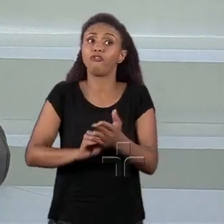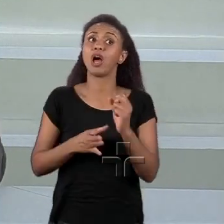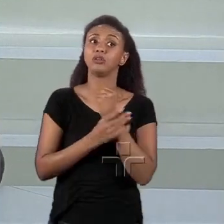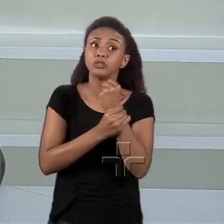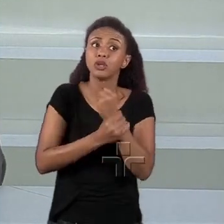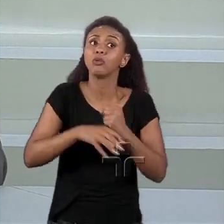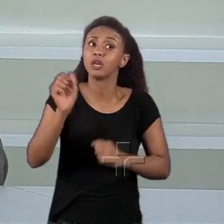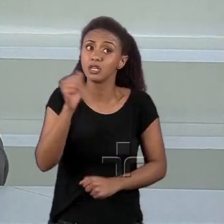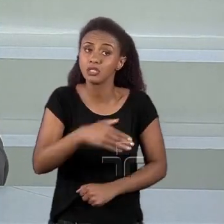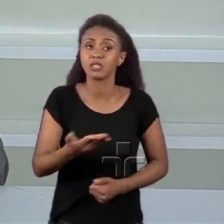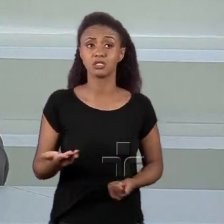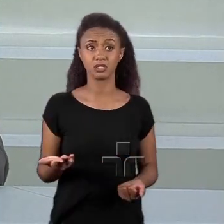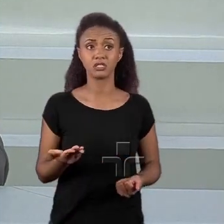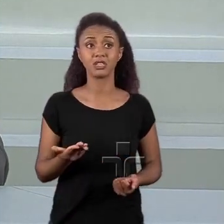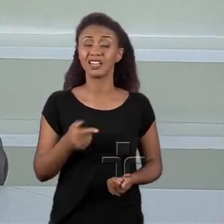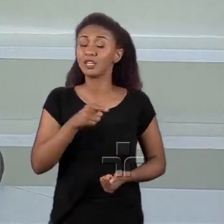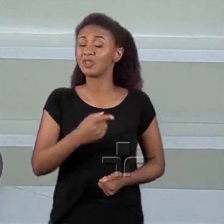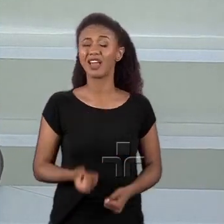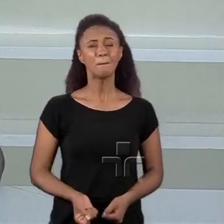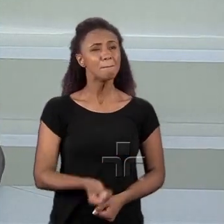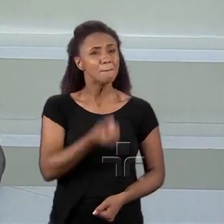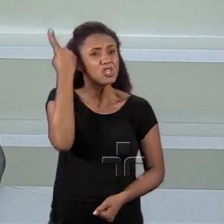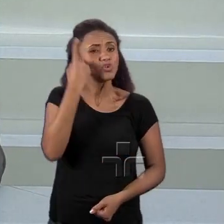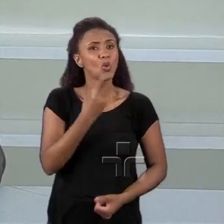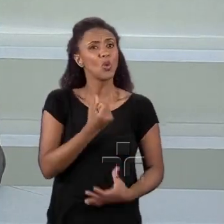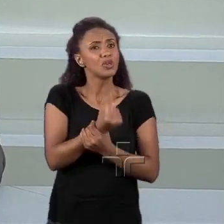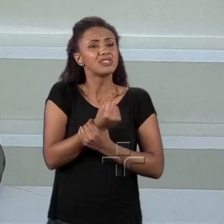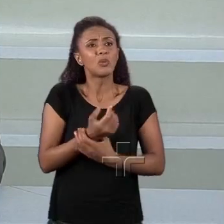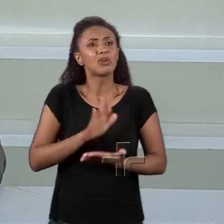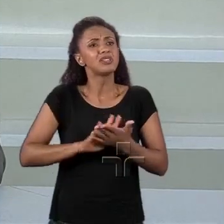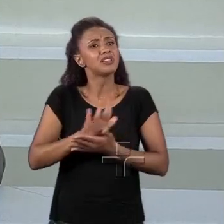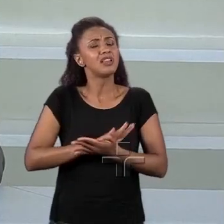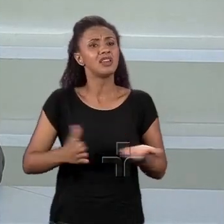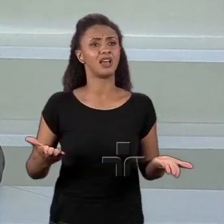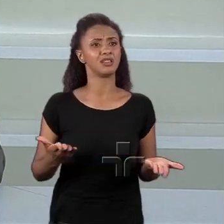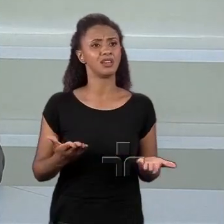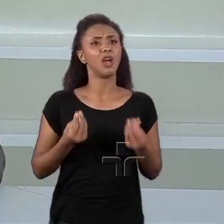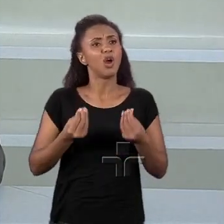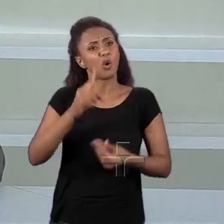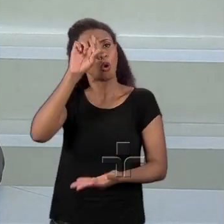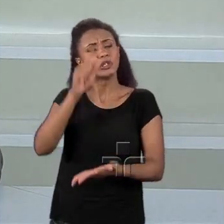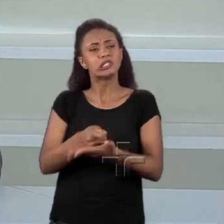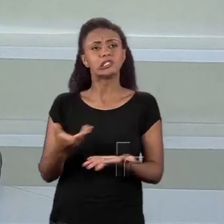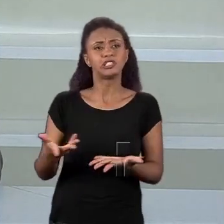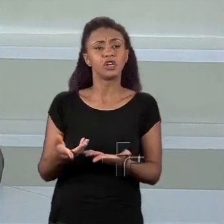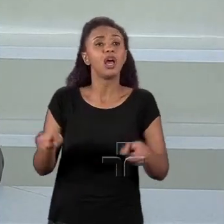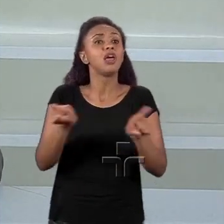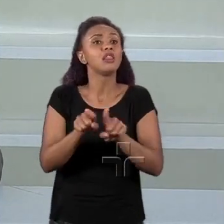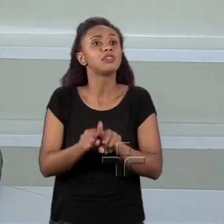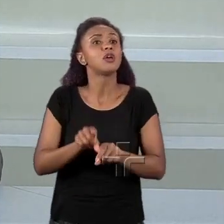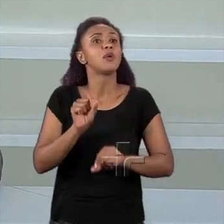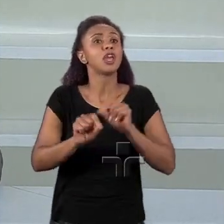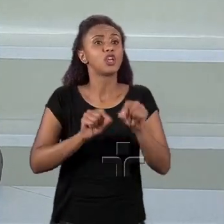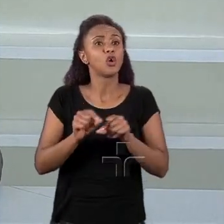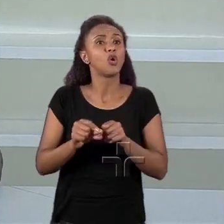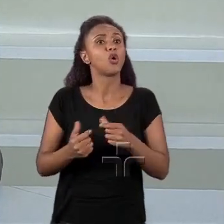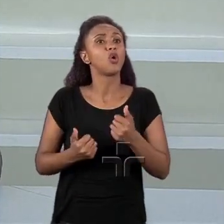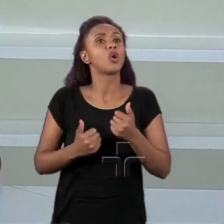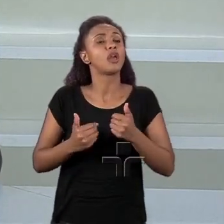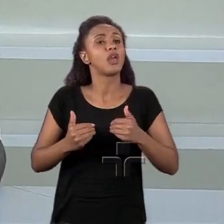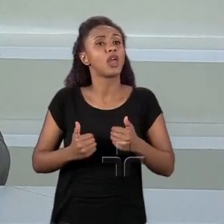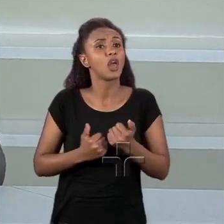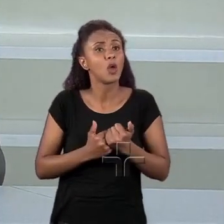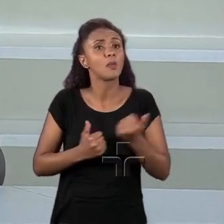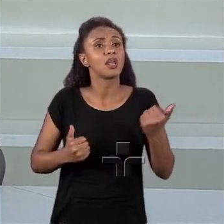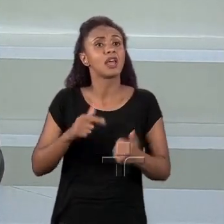Isso é uma insegurança jurídica absurda. Então, tomada a decisão. Da mesma forma, foi a cobertura dada pelo ministro Ricardo Lewandowski